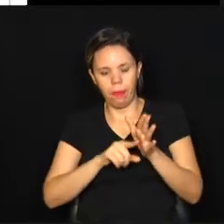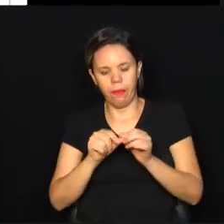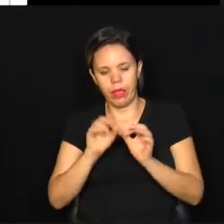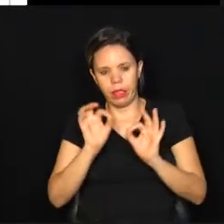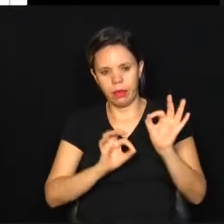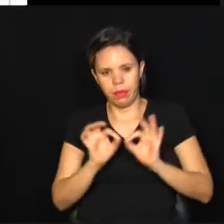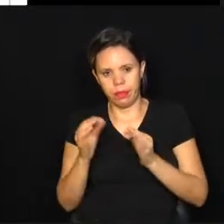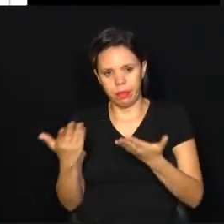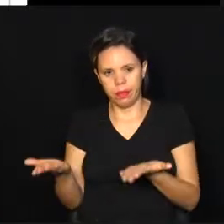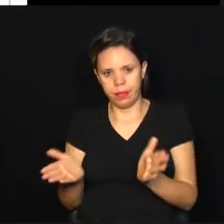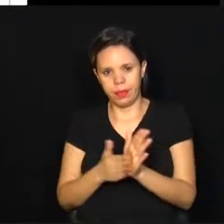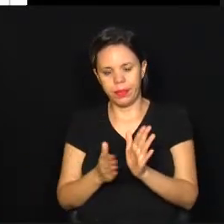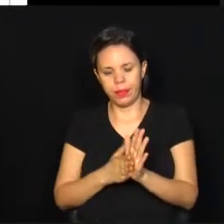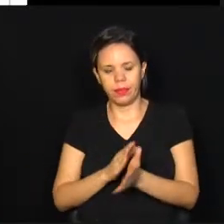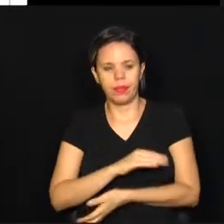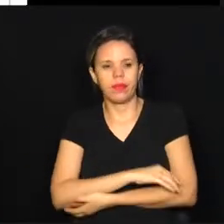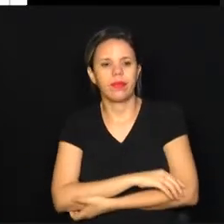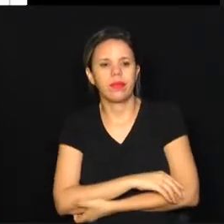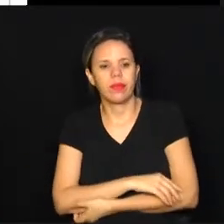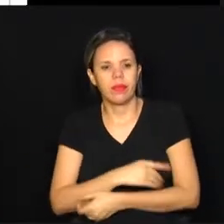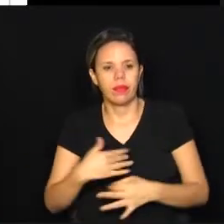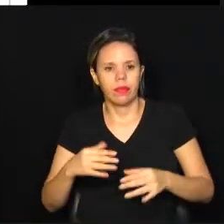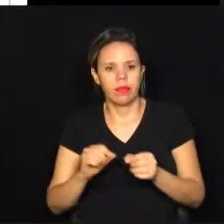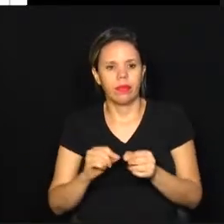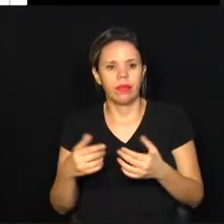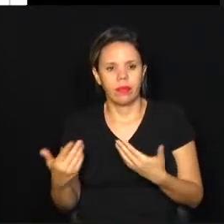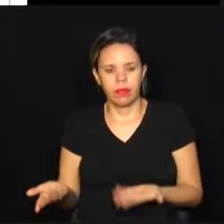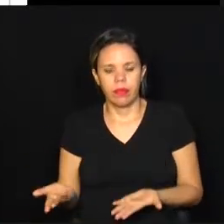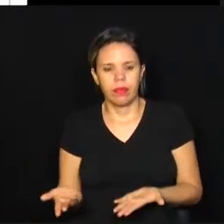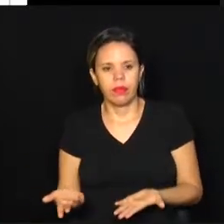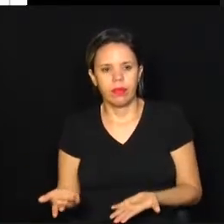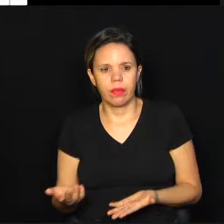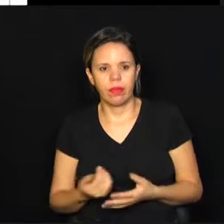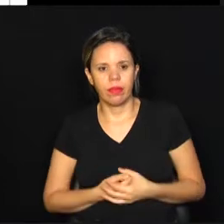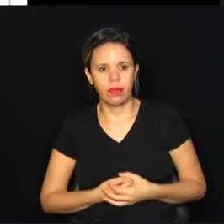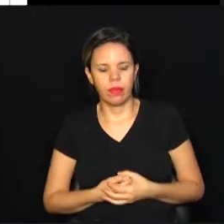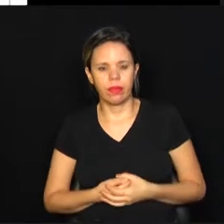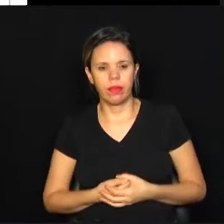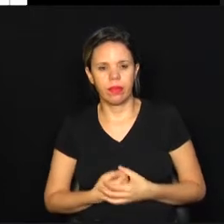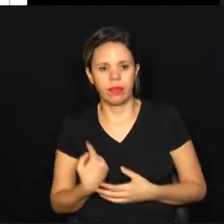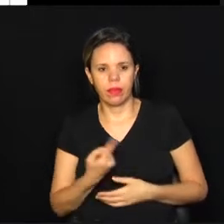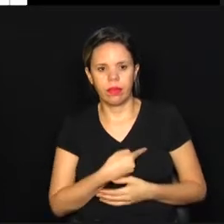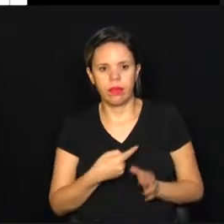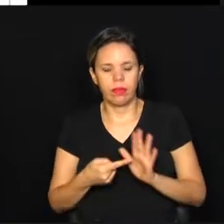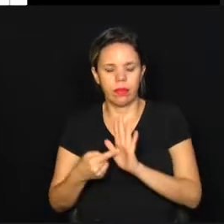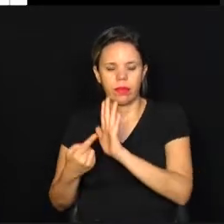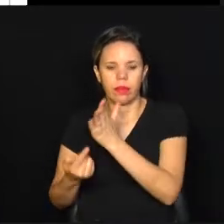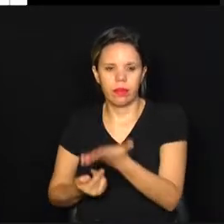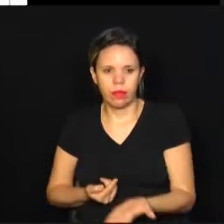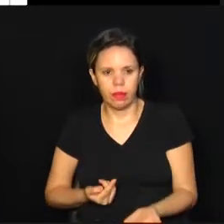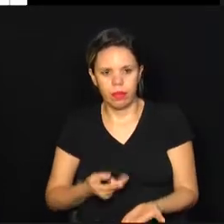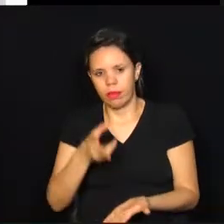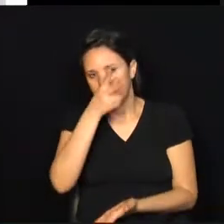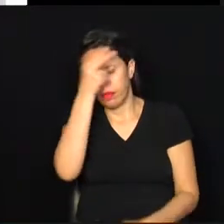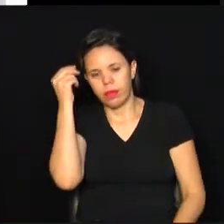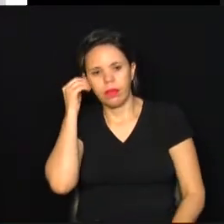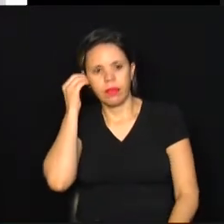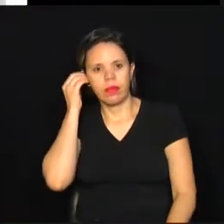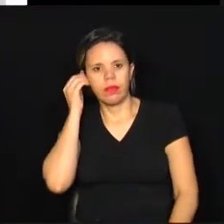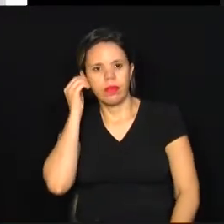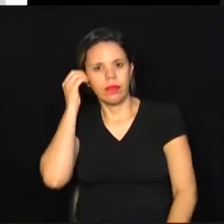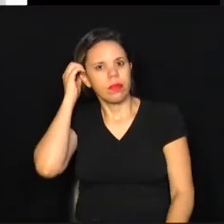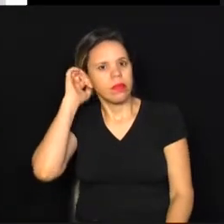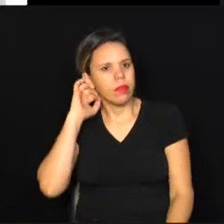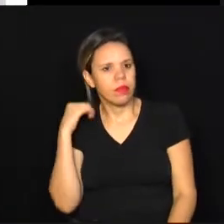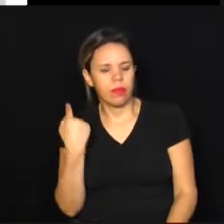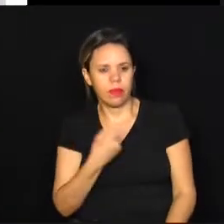E isso foi proposto, né, no plano que a gente fez que a gente apresentou para a prefeitura. E